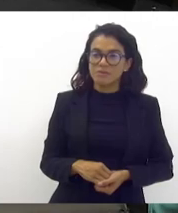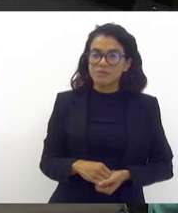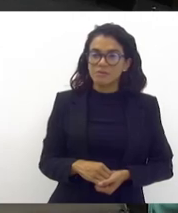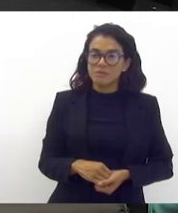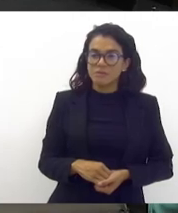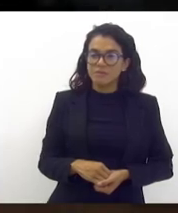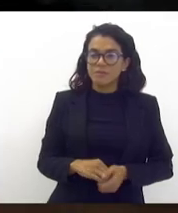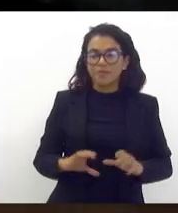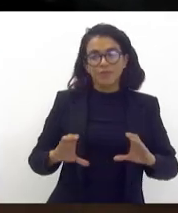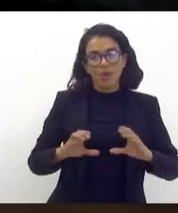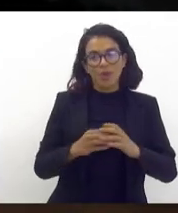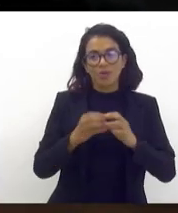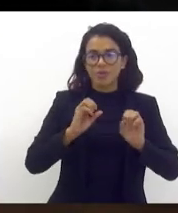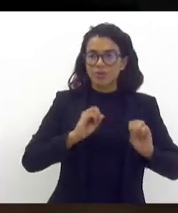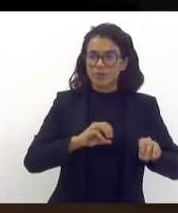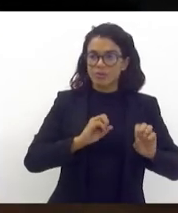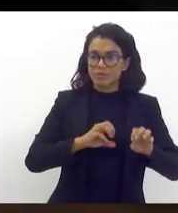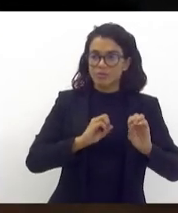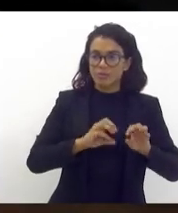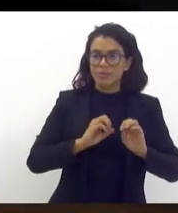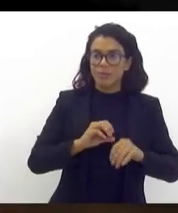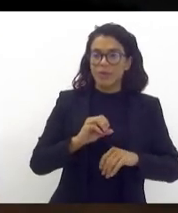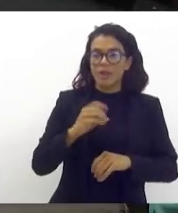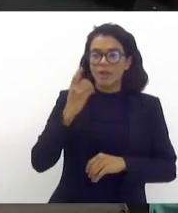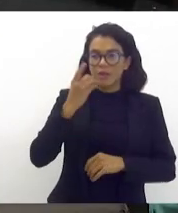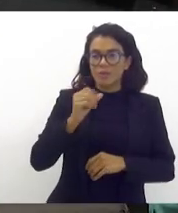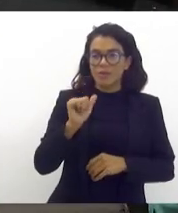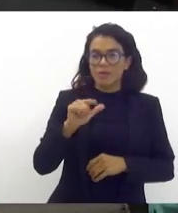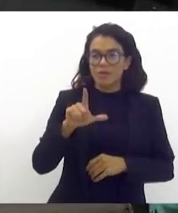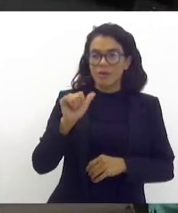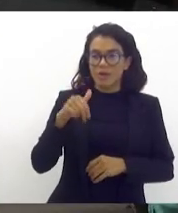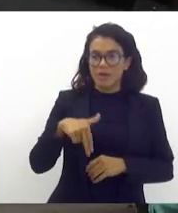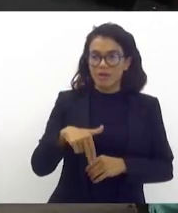Pela Comissão de Educação, deputado Alan Lopes.